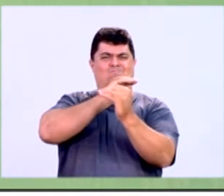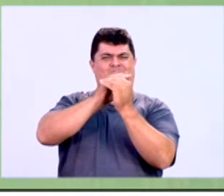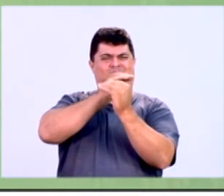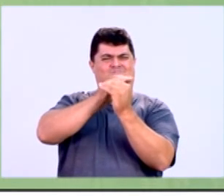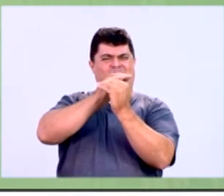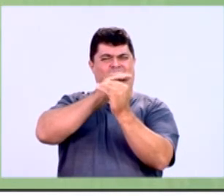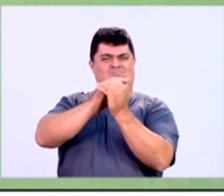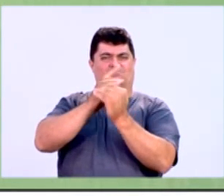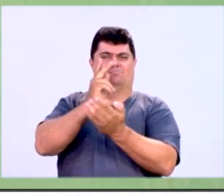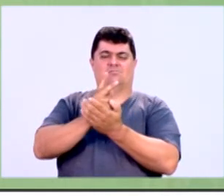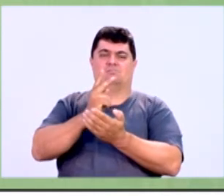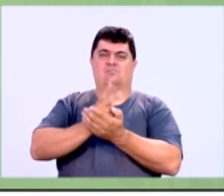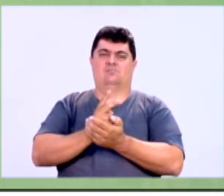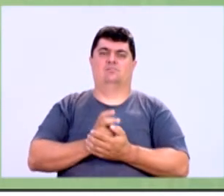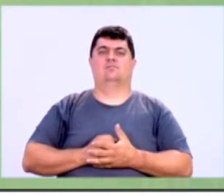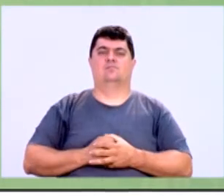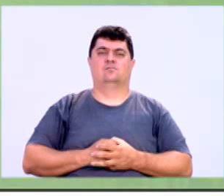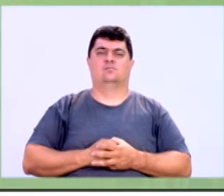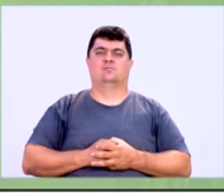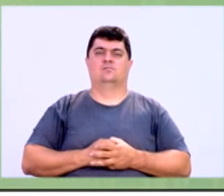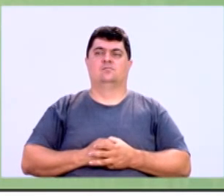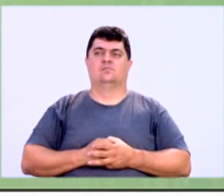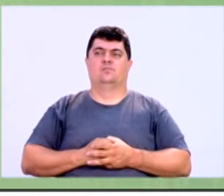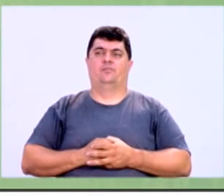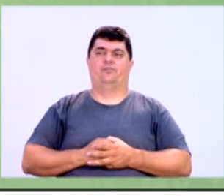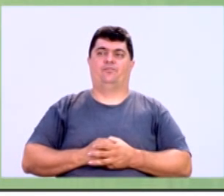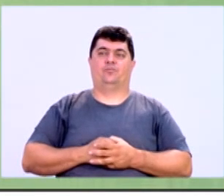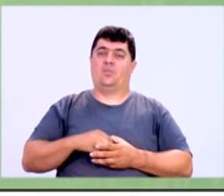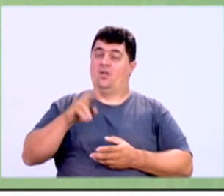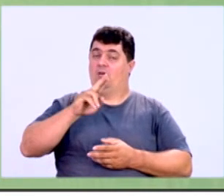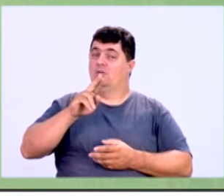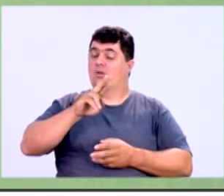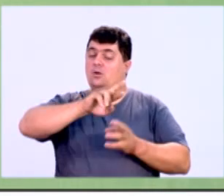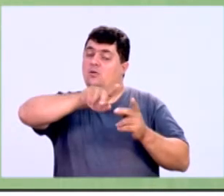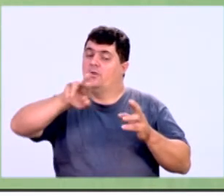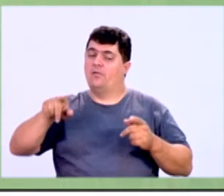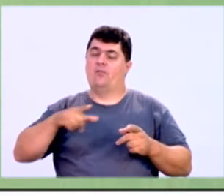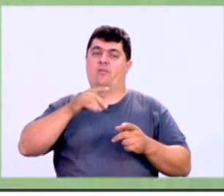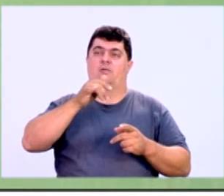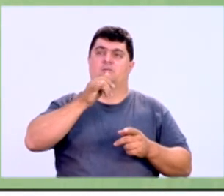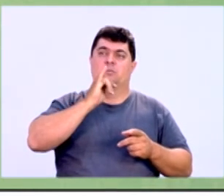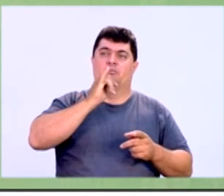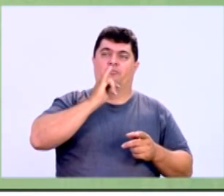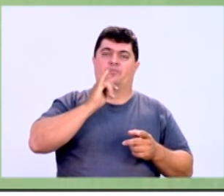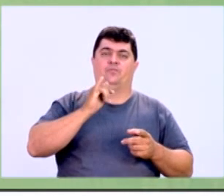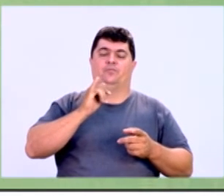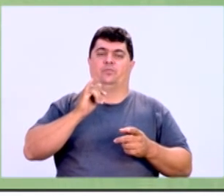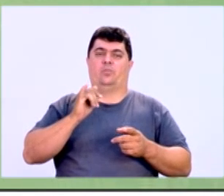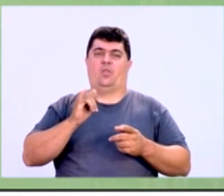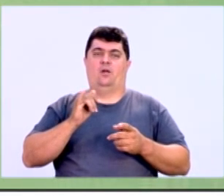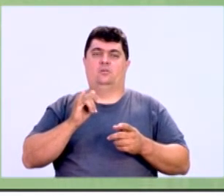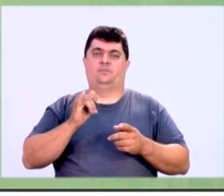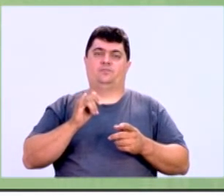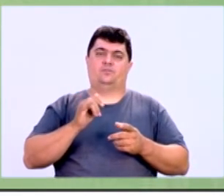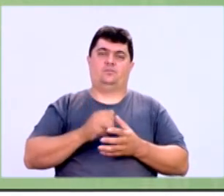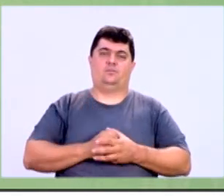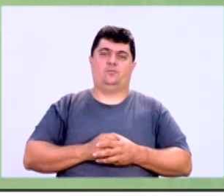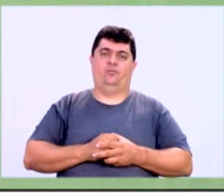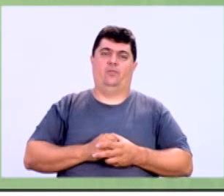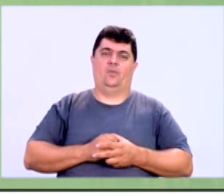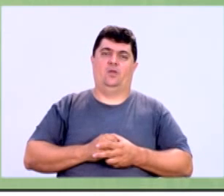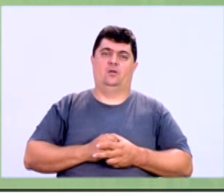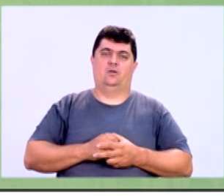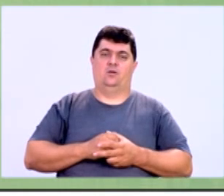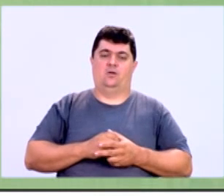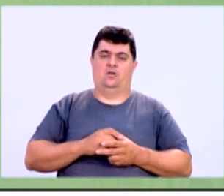e adultos, e eu devo utilizar também diversas formas. Geralmente a avaliação ela é feita apenas como